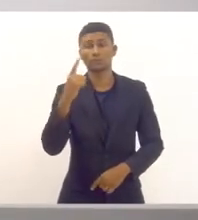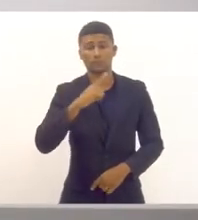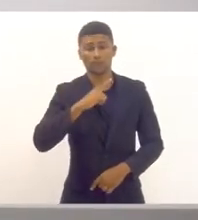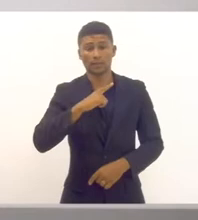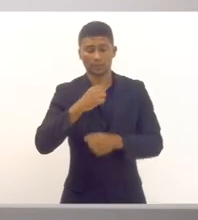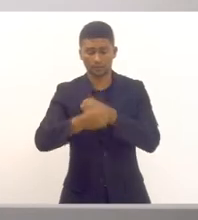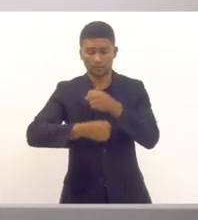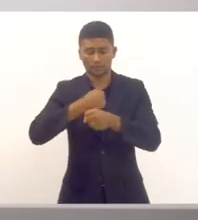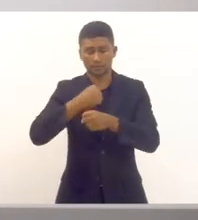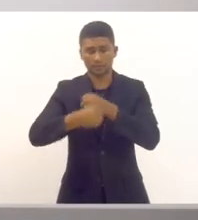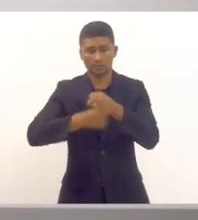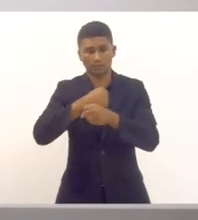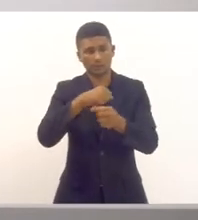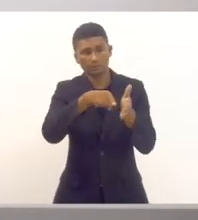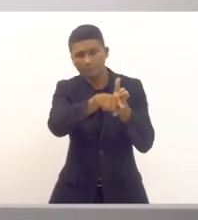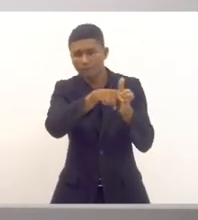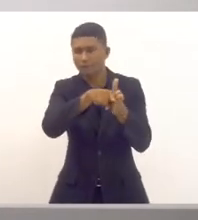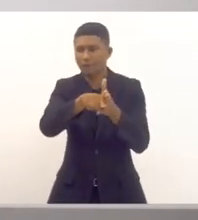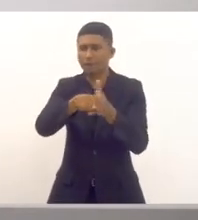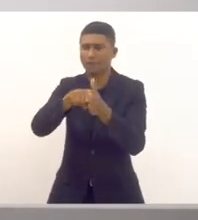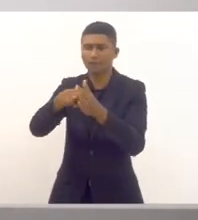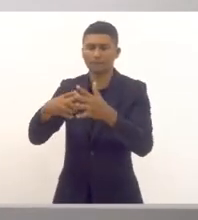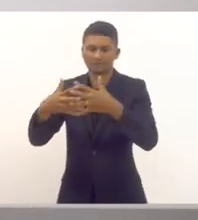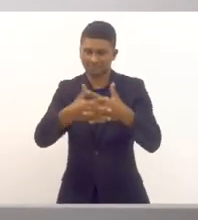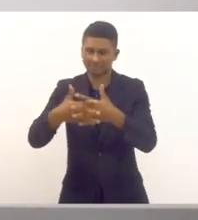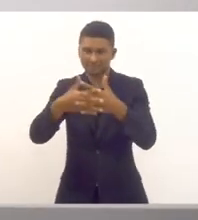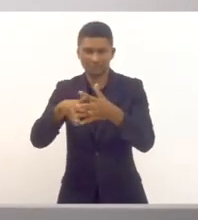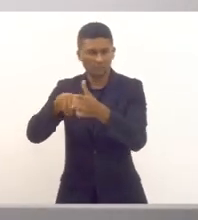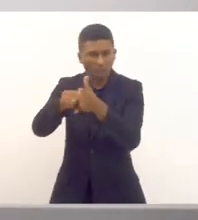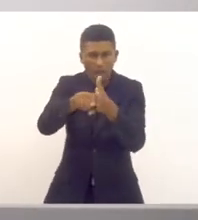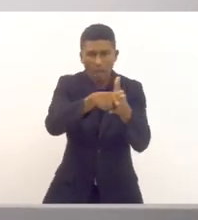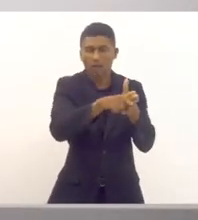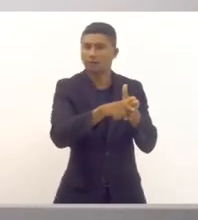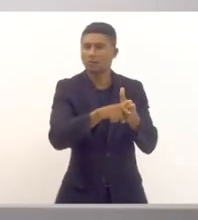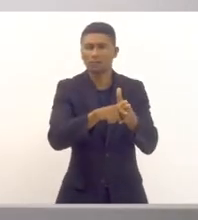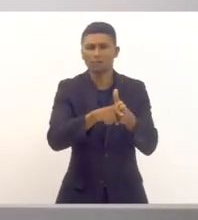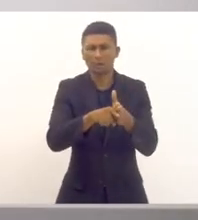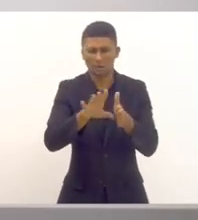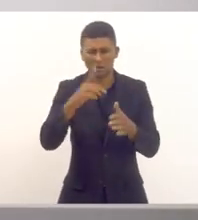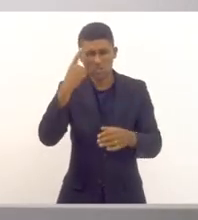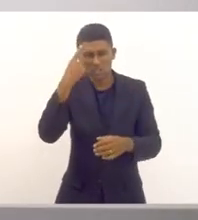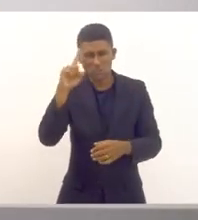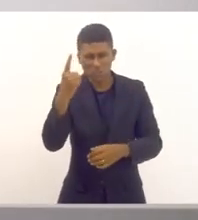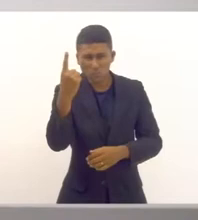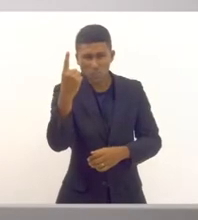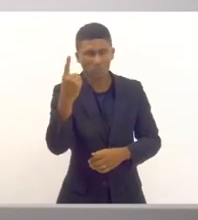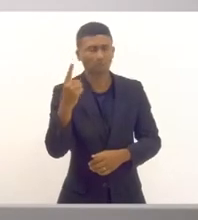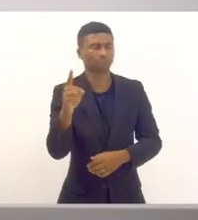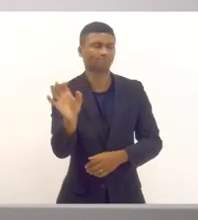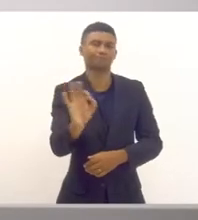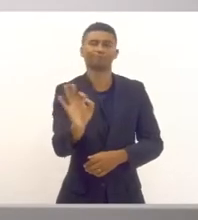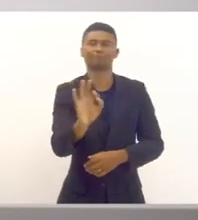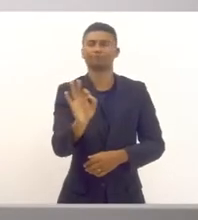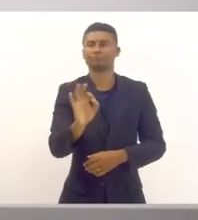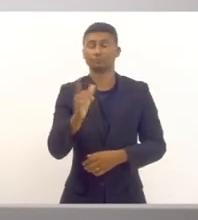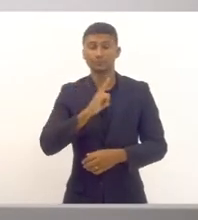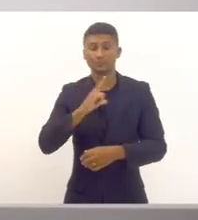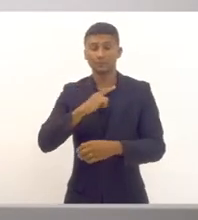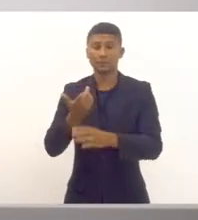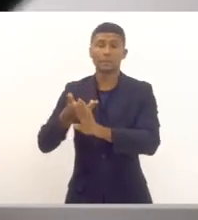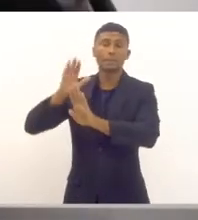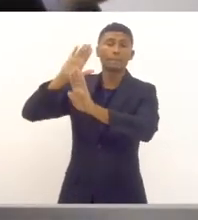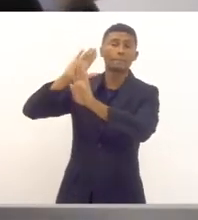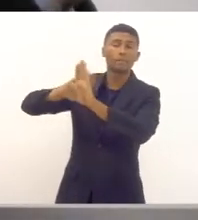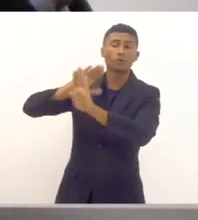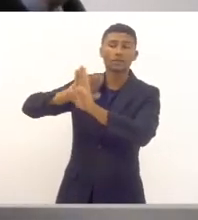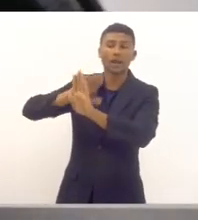anual. E a vistoria anual não se prende a um dia de vistoria. Você tem uma estrutura administrativa por trás dessa vistoria,